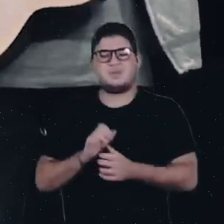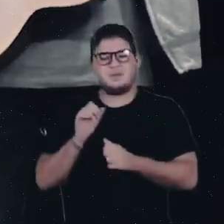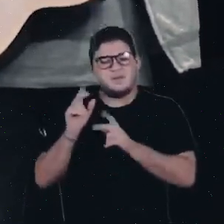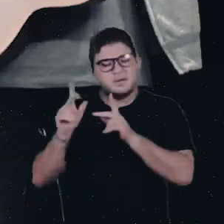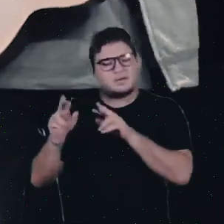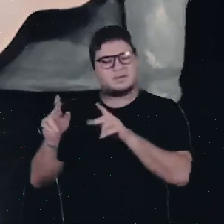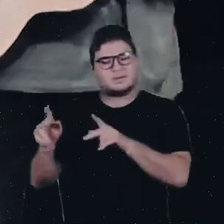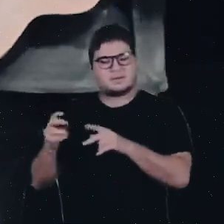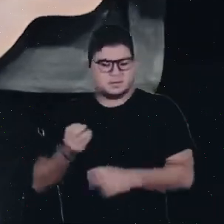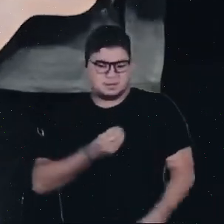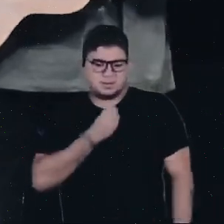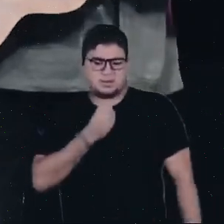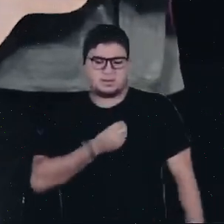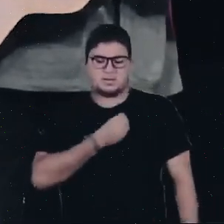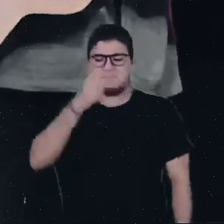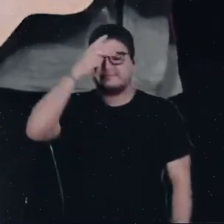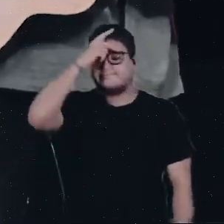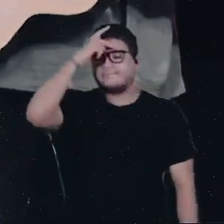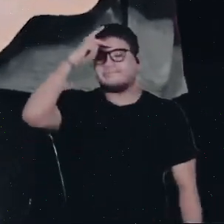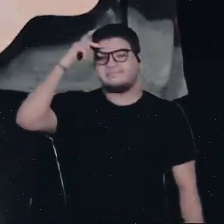diferença na vida de alguém.